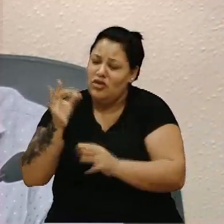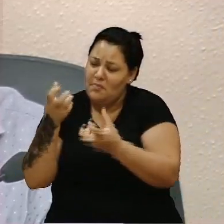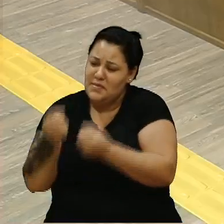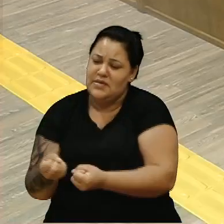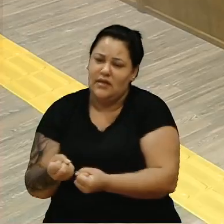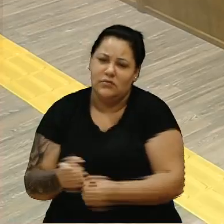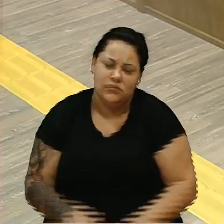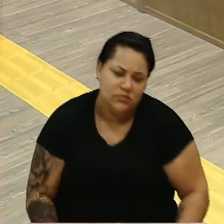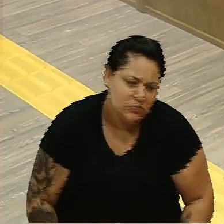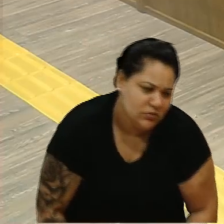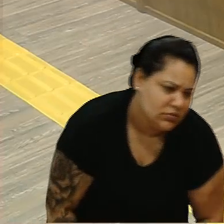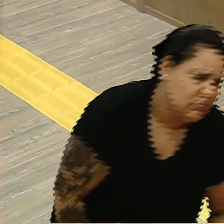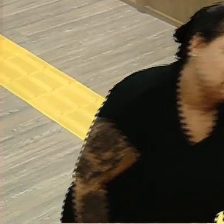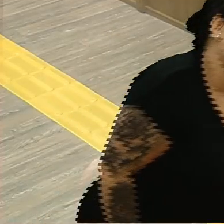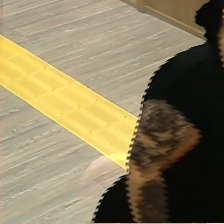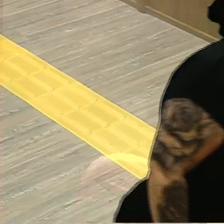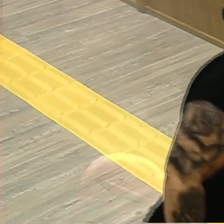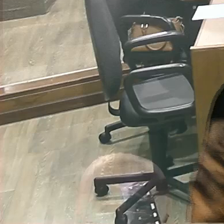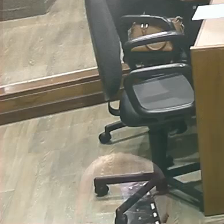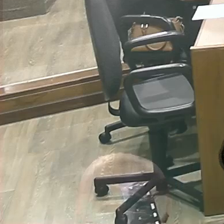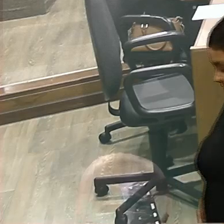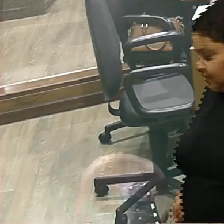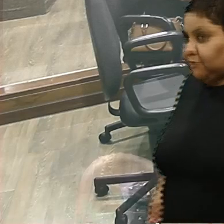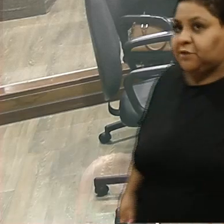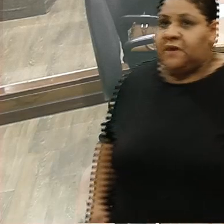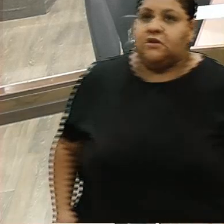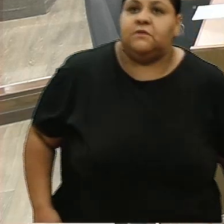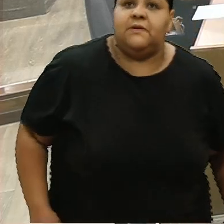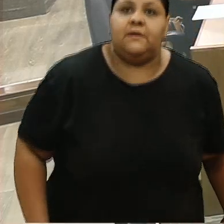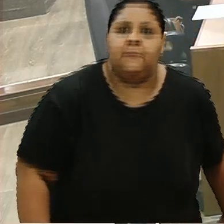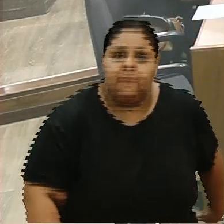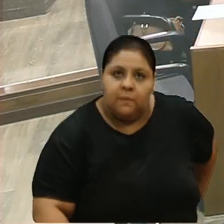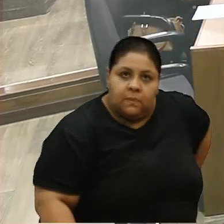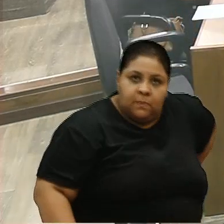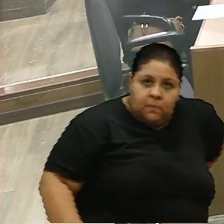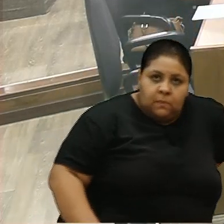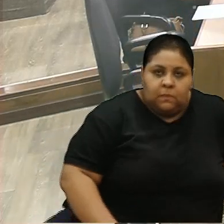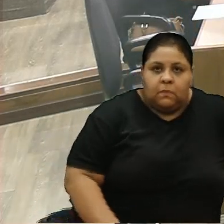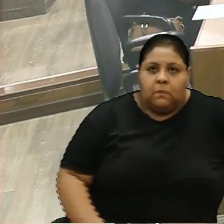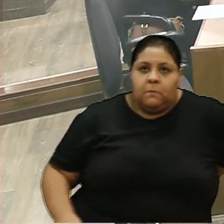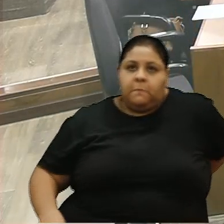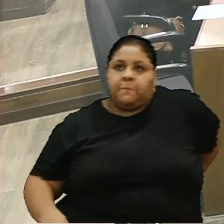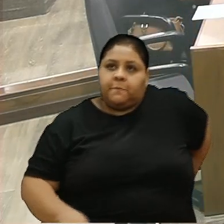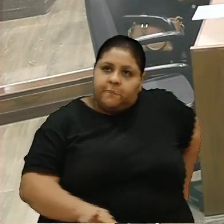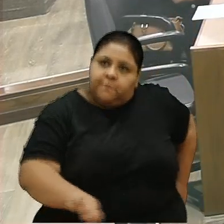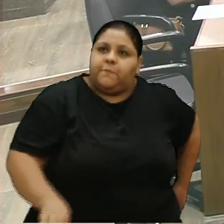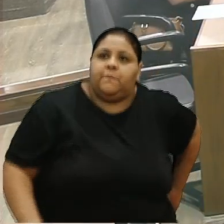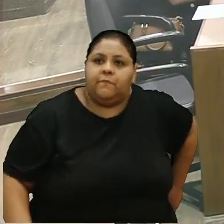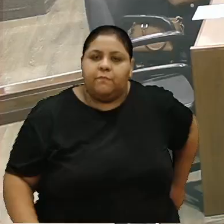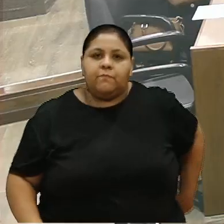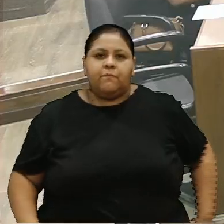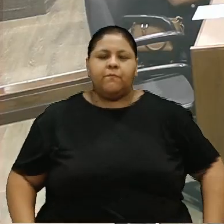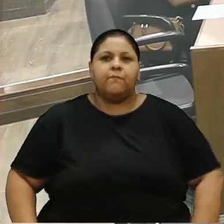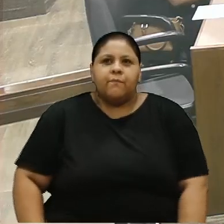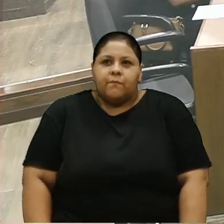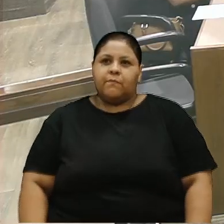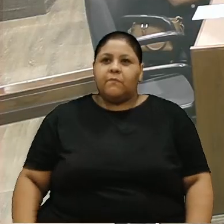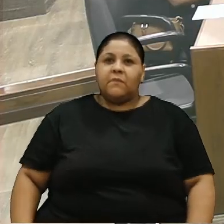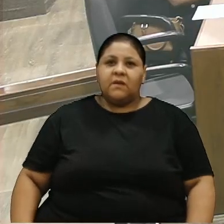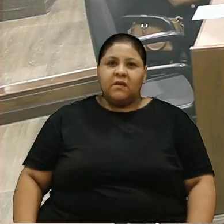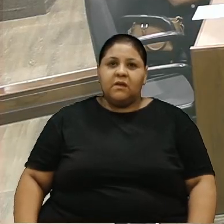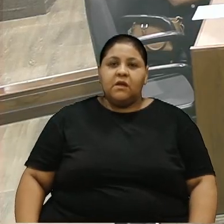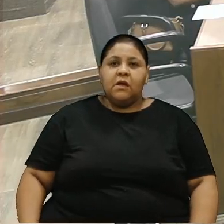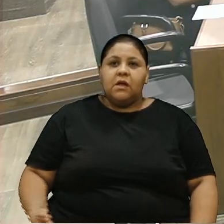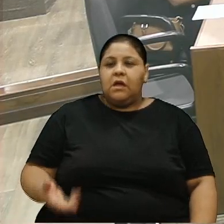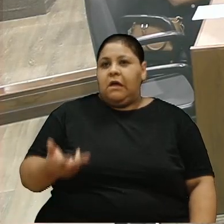imediato. Primeiramente, obrigado, vereador Eloy Frisso. Obrigado, vereador Cláudio Libardi. Eu nunca achei que eu